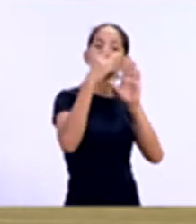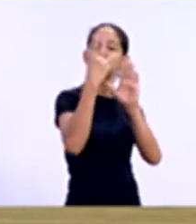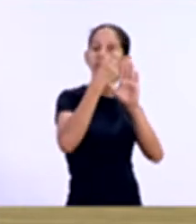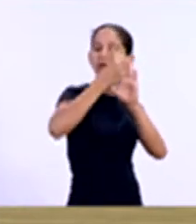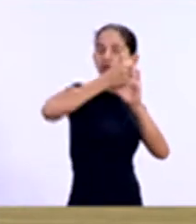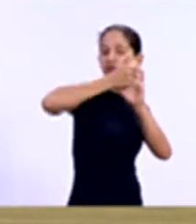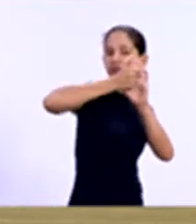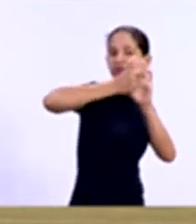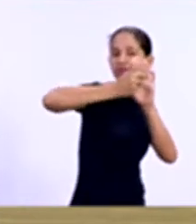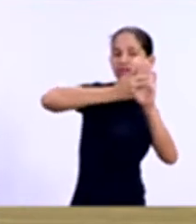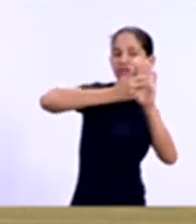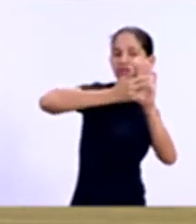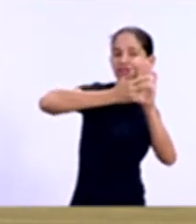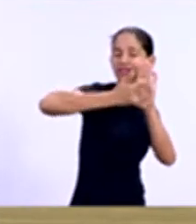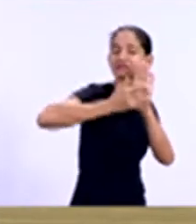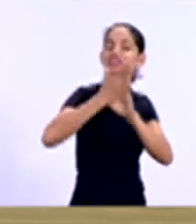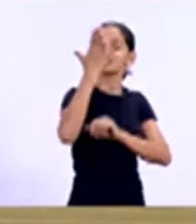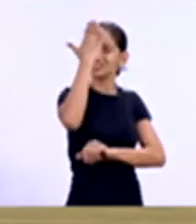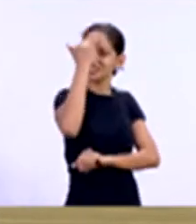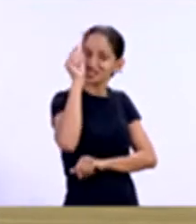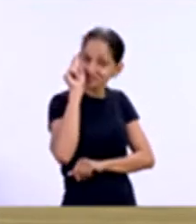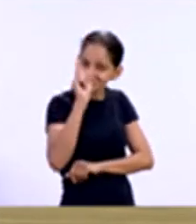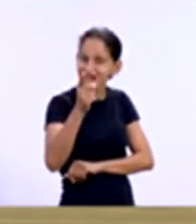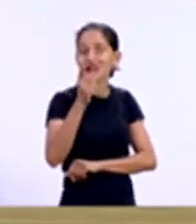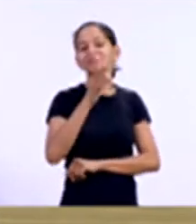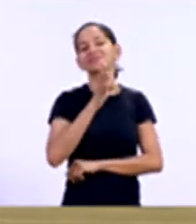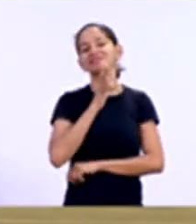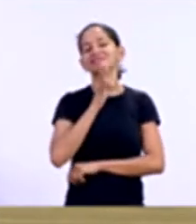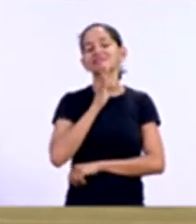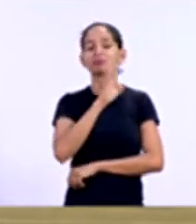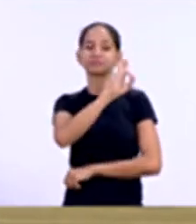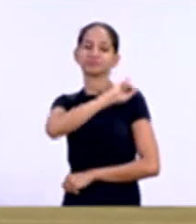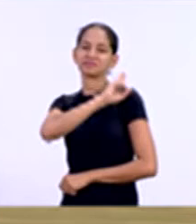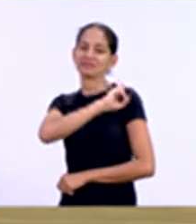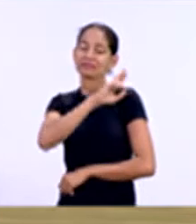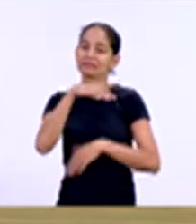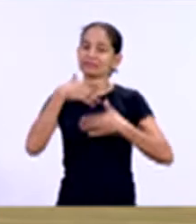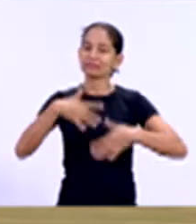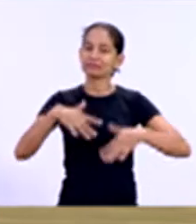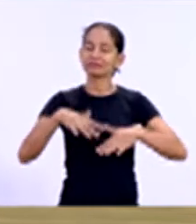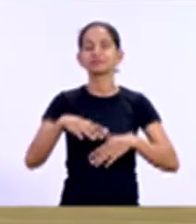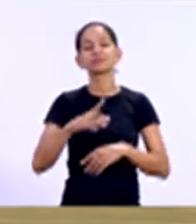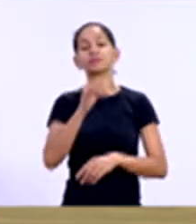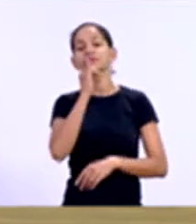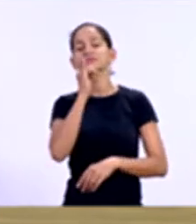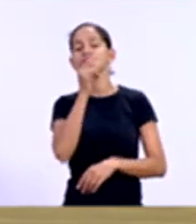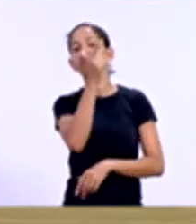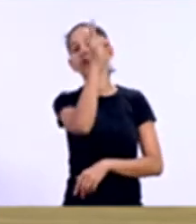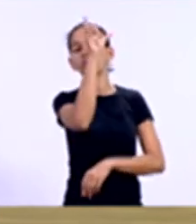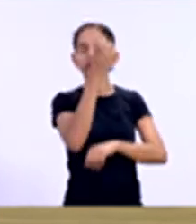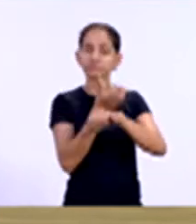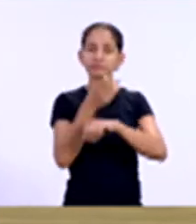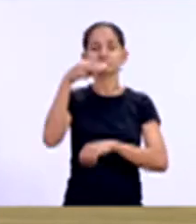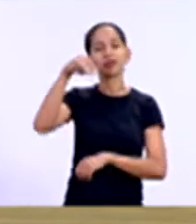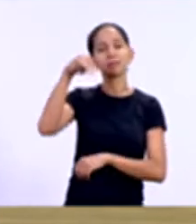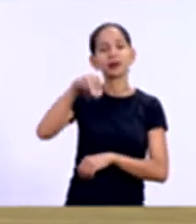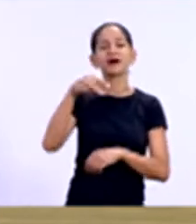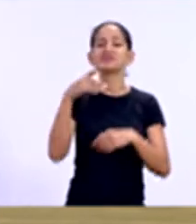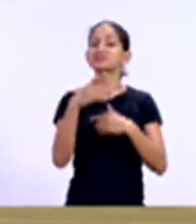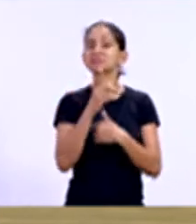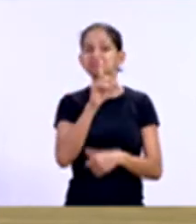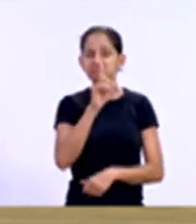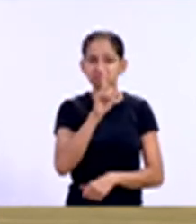Então, você já vai estar conhecendo os seus deveres. Então, o professor lá chega na disciplina de matemática financeira, joga um conteúdo